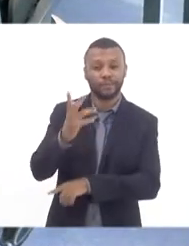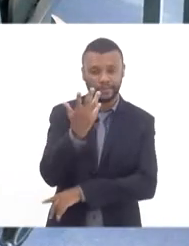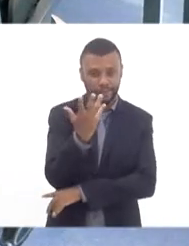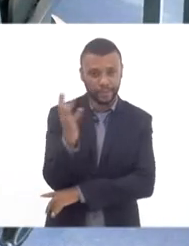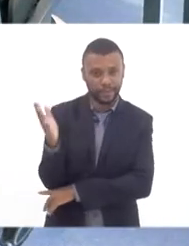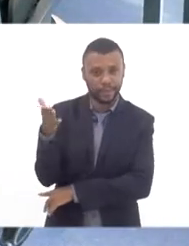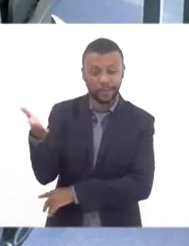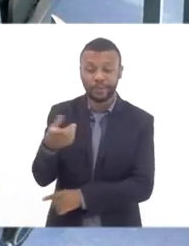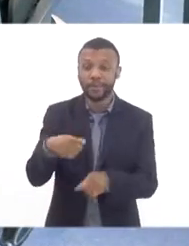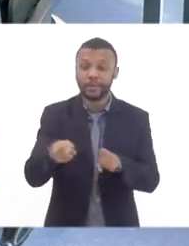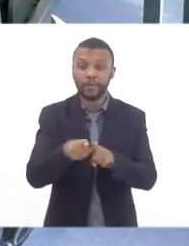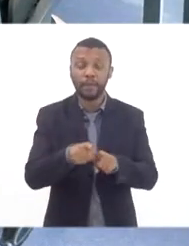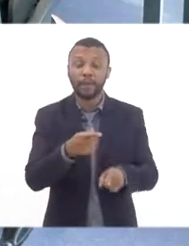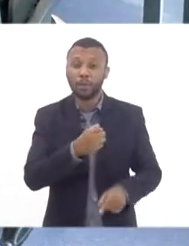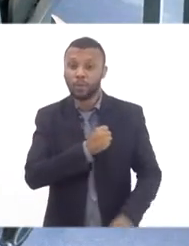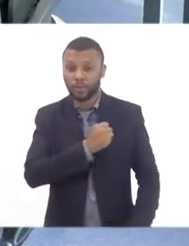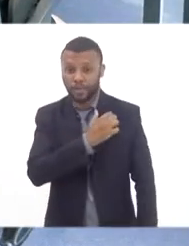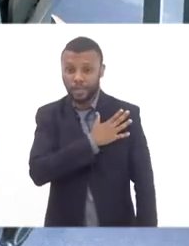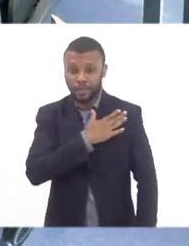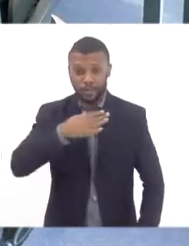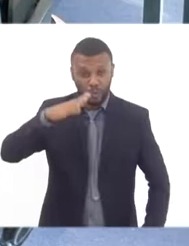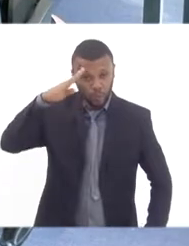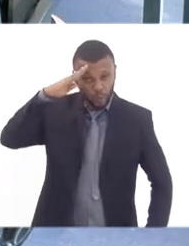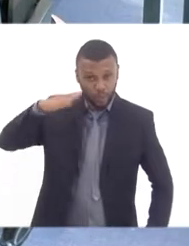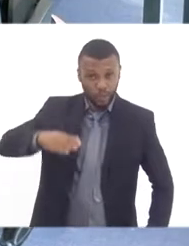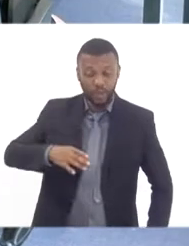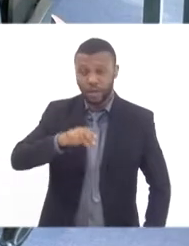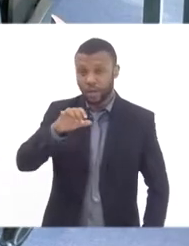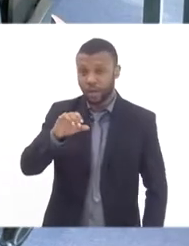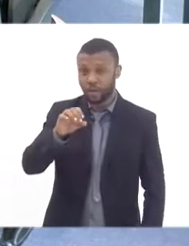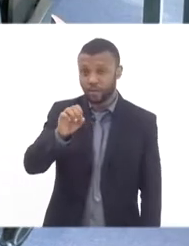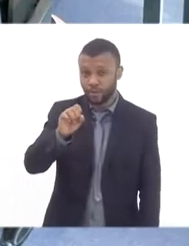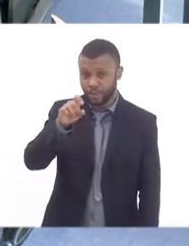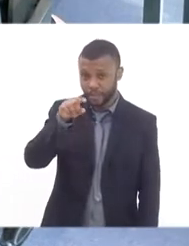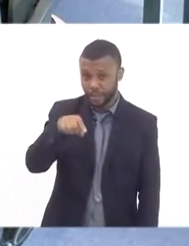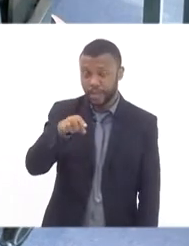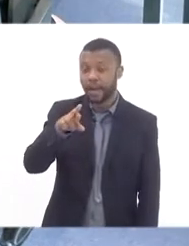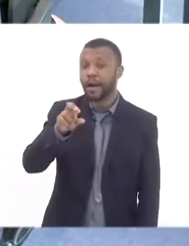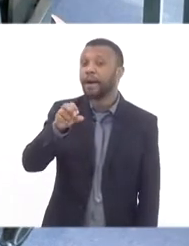e o tenente-coronel José Ramos, da Assessoria da Polícia Militar.